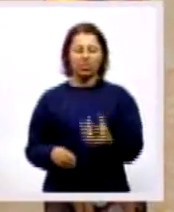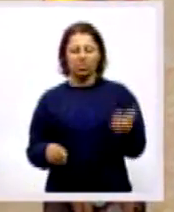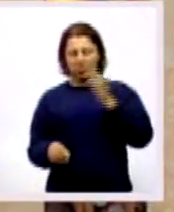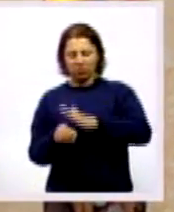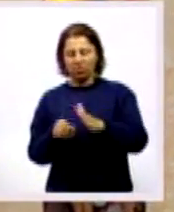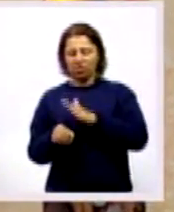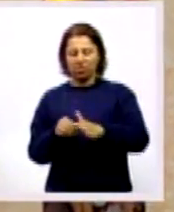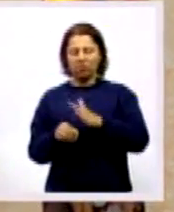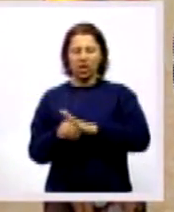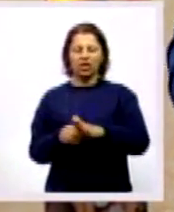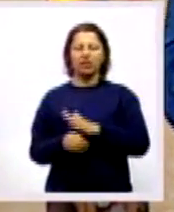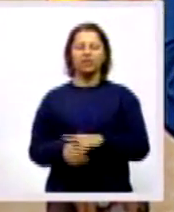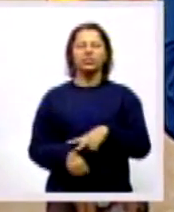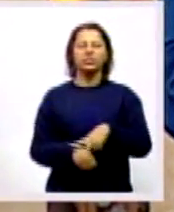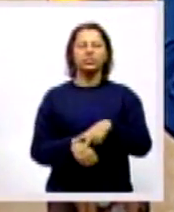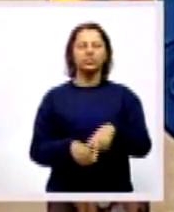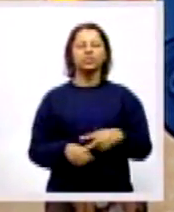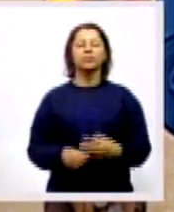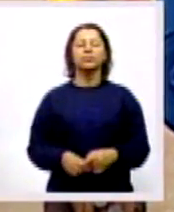Diz que matava.